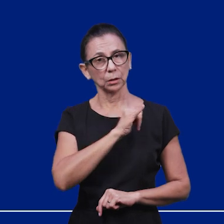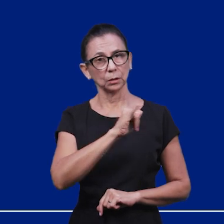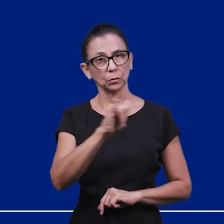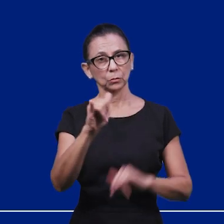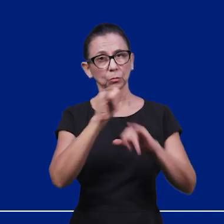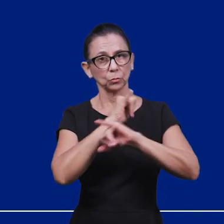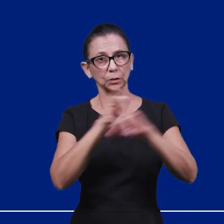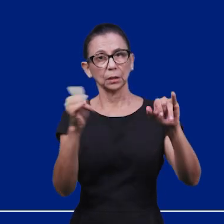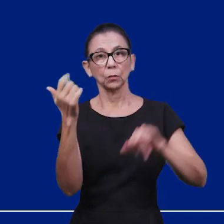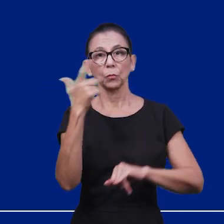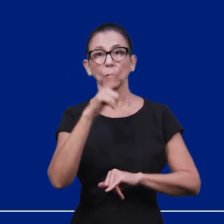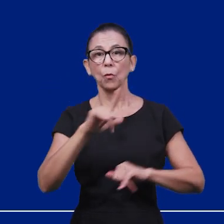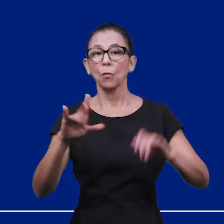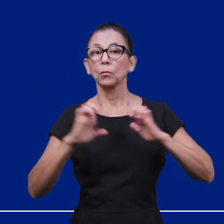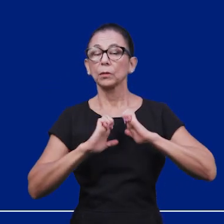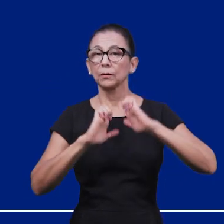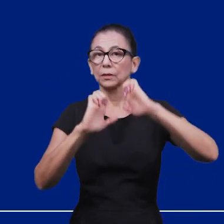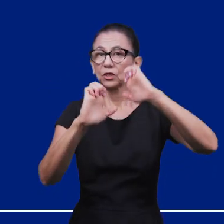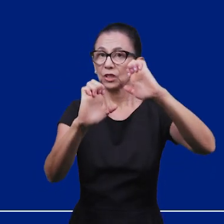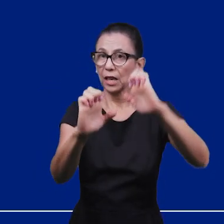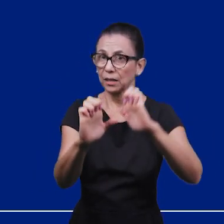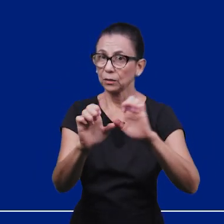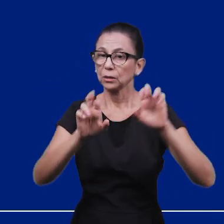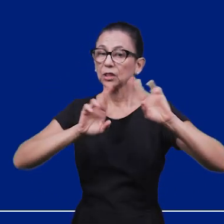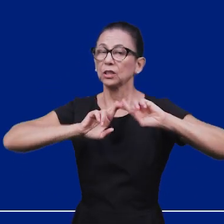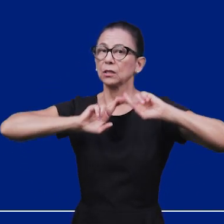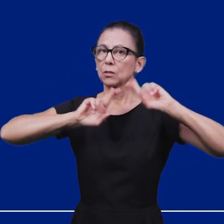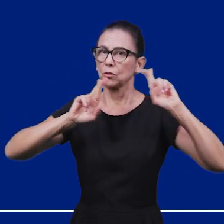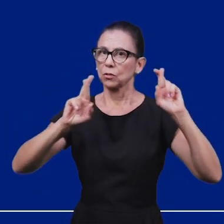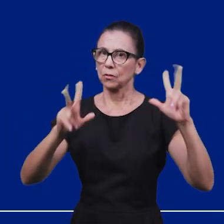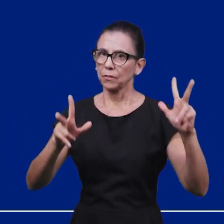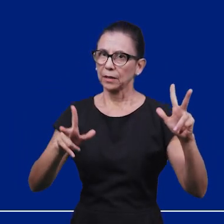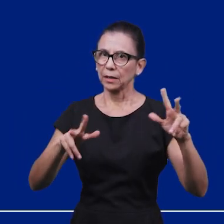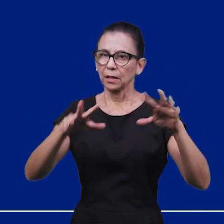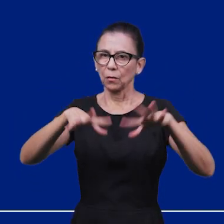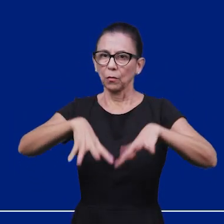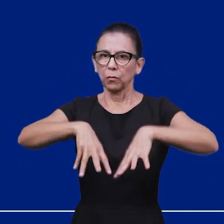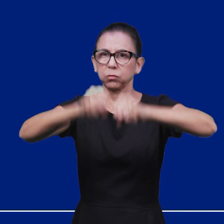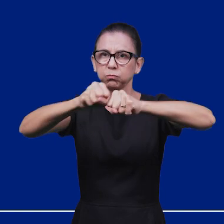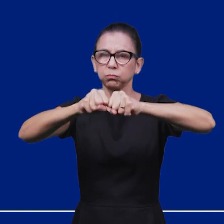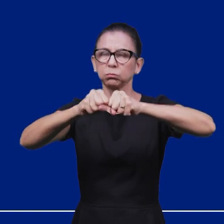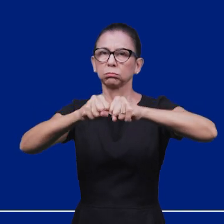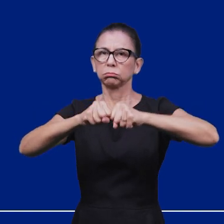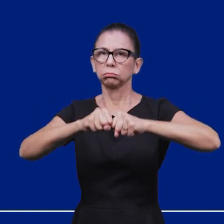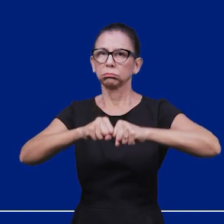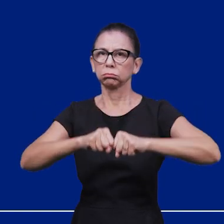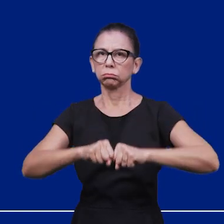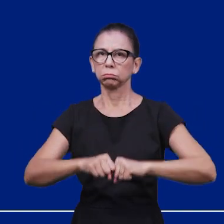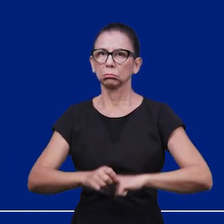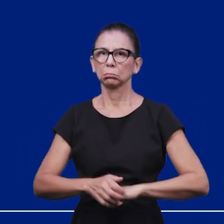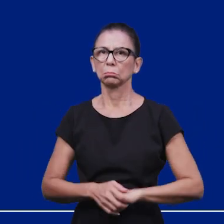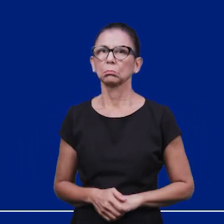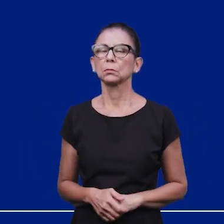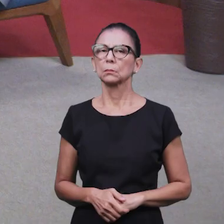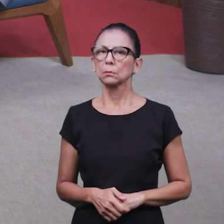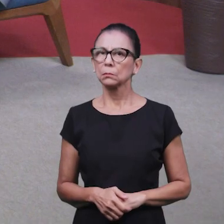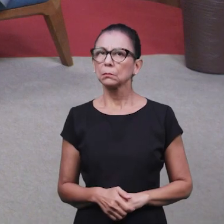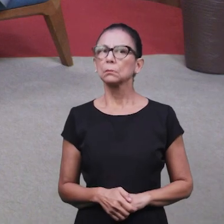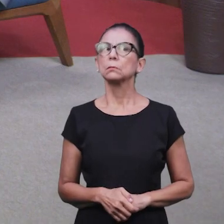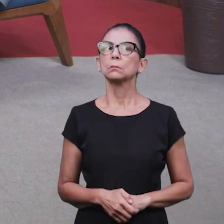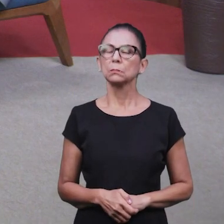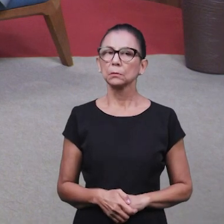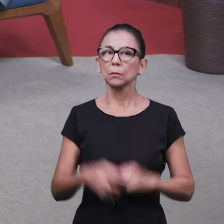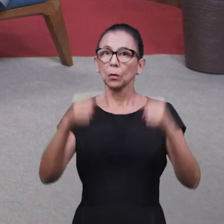outro evangelho além do que já recebestes, seja anátema. Essa oposição é contra o evangelho. Essa oposição